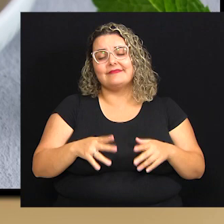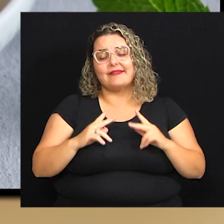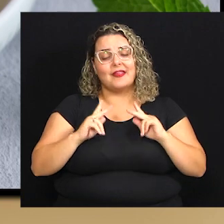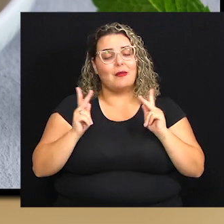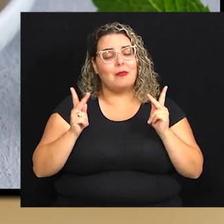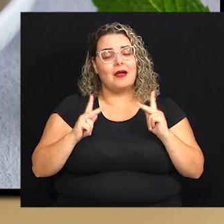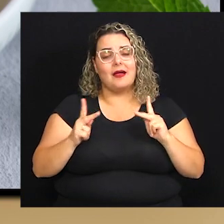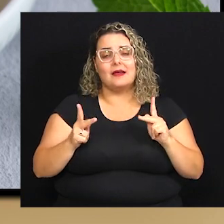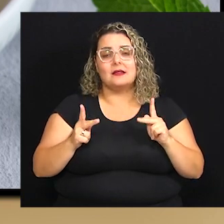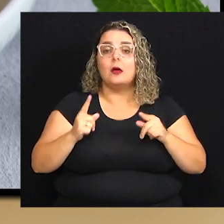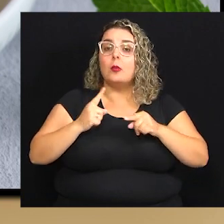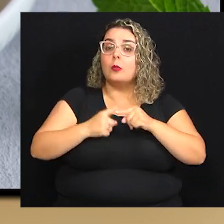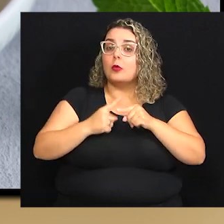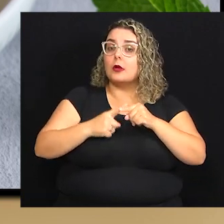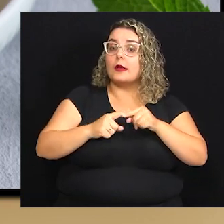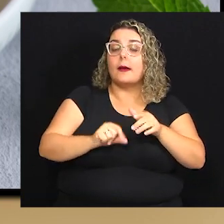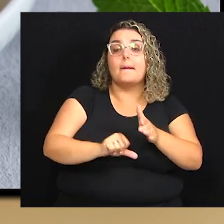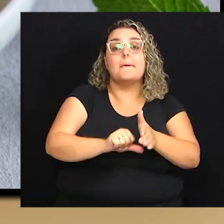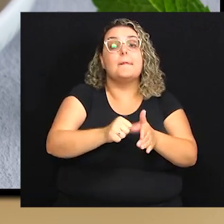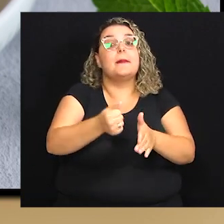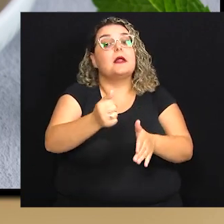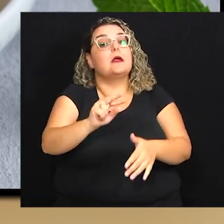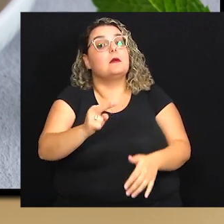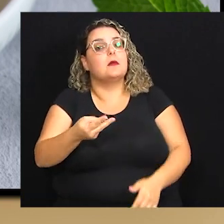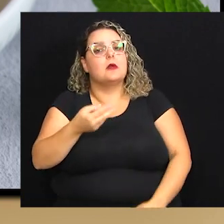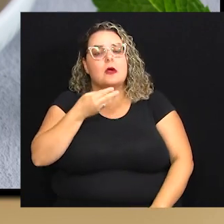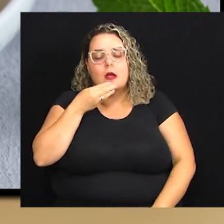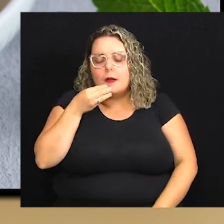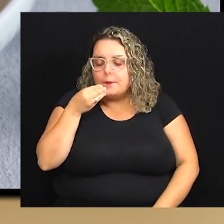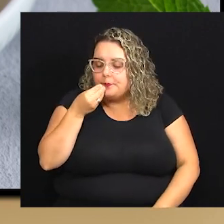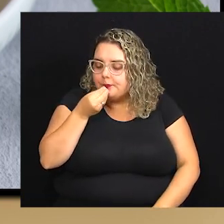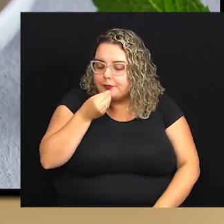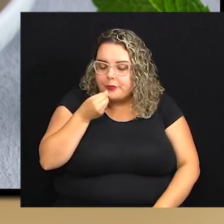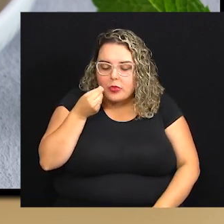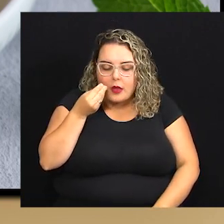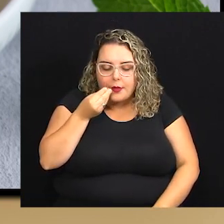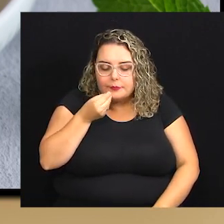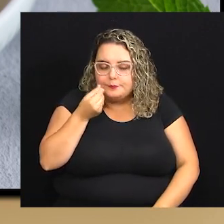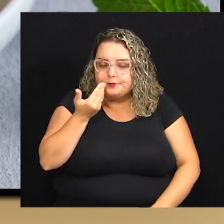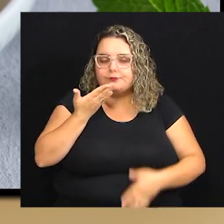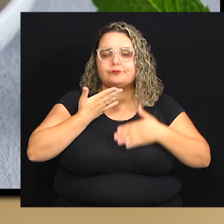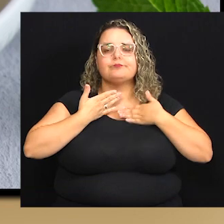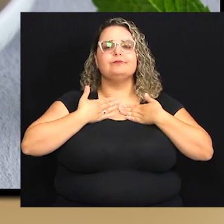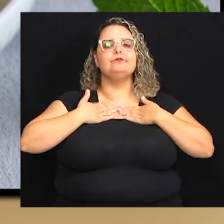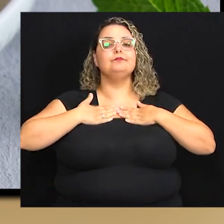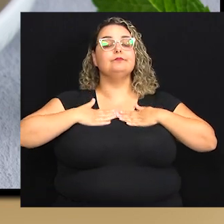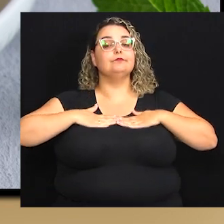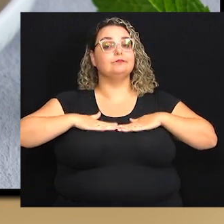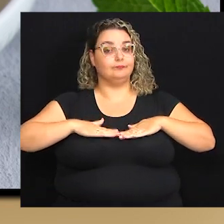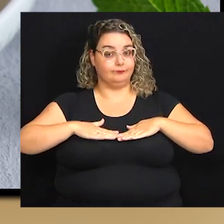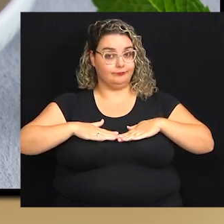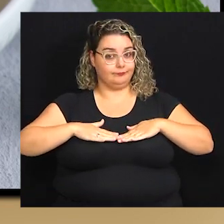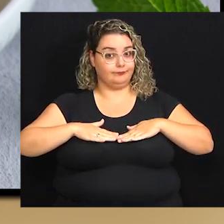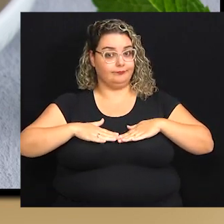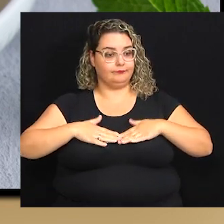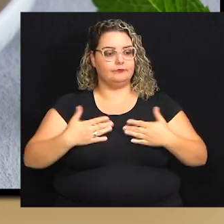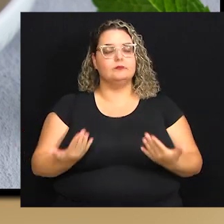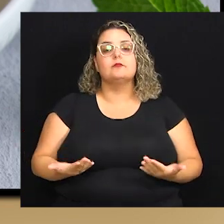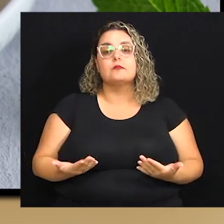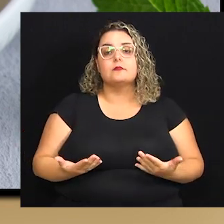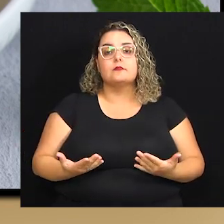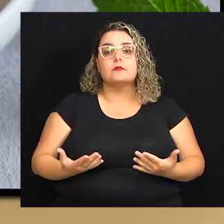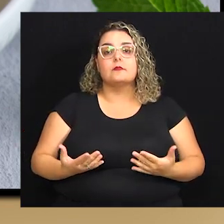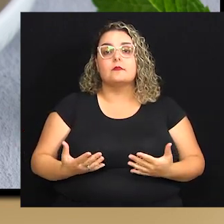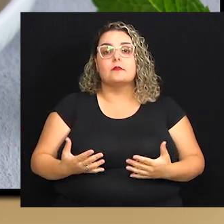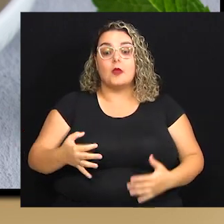açúcar, porque ele, à primeira vez, na boca, ele te gera a calma. A nível